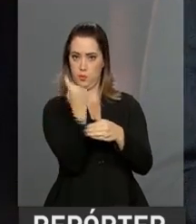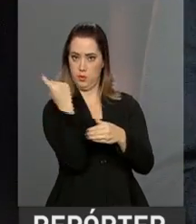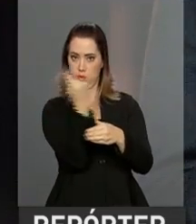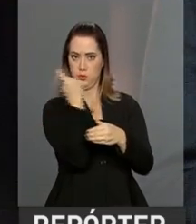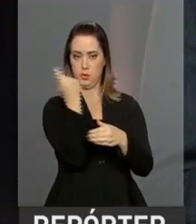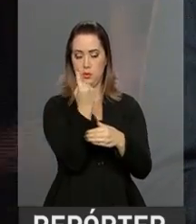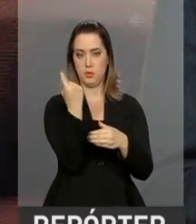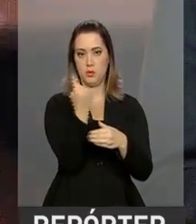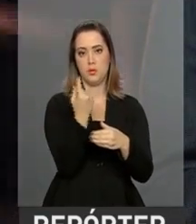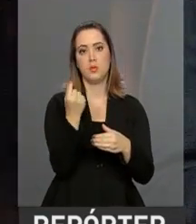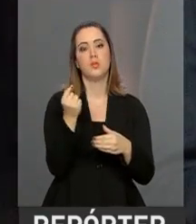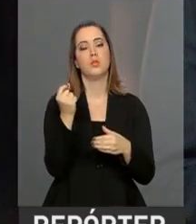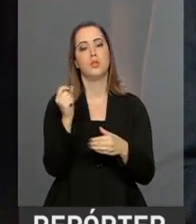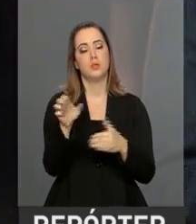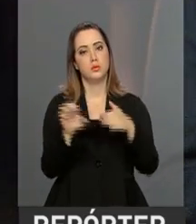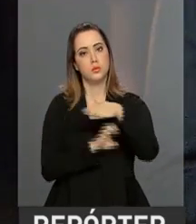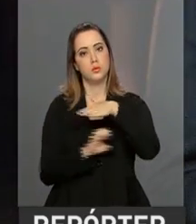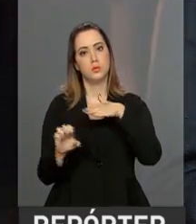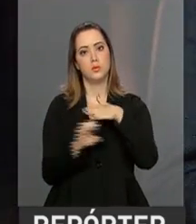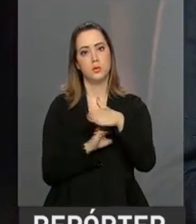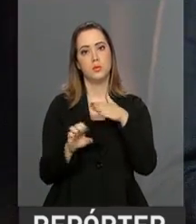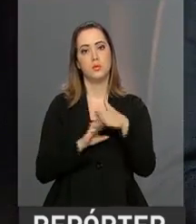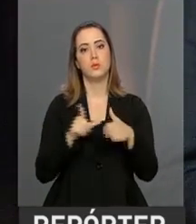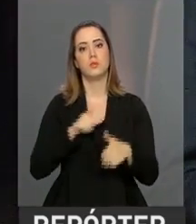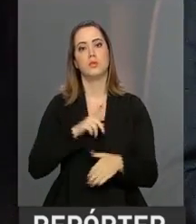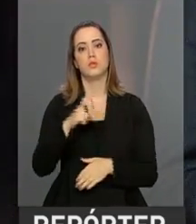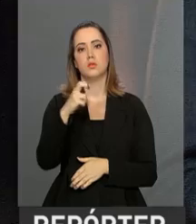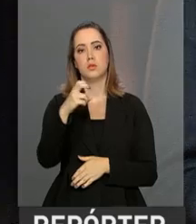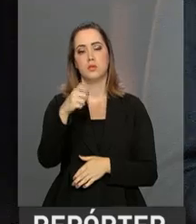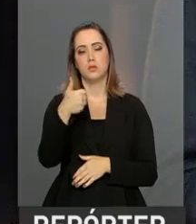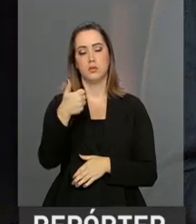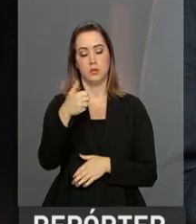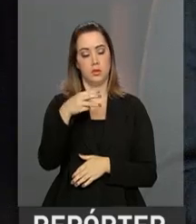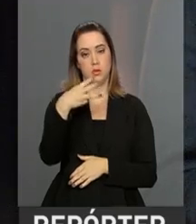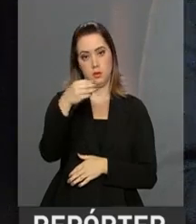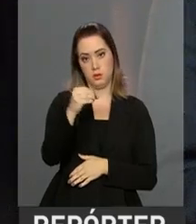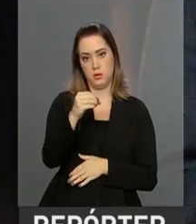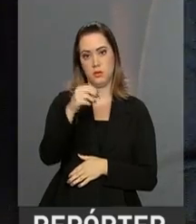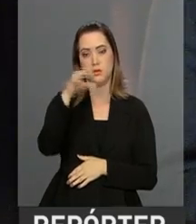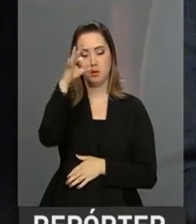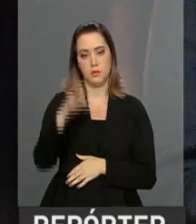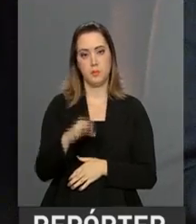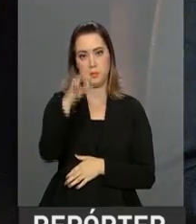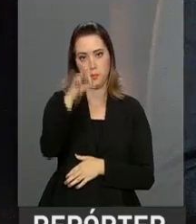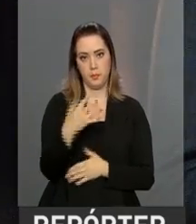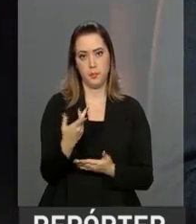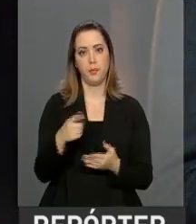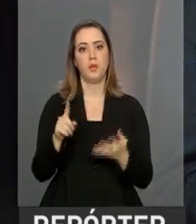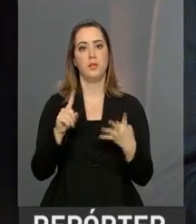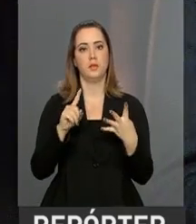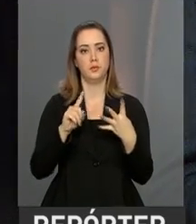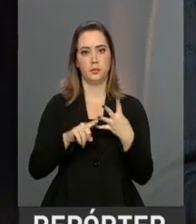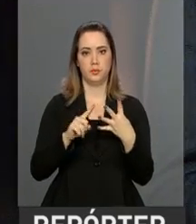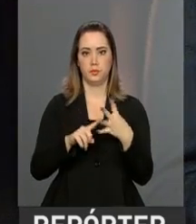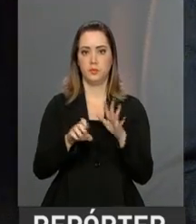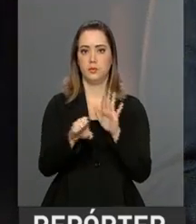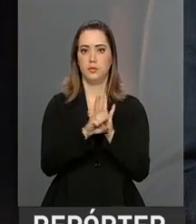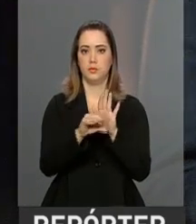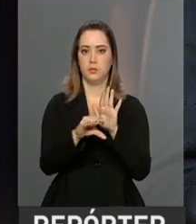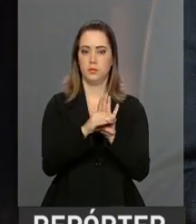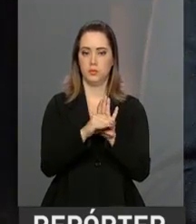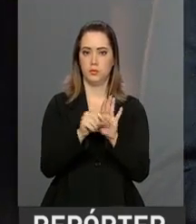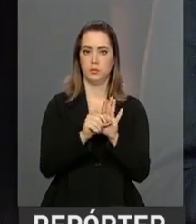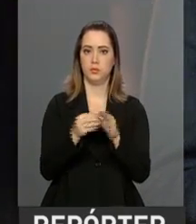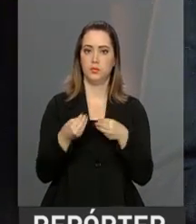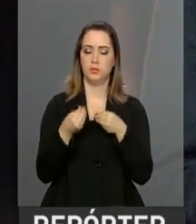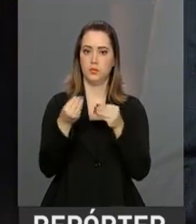Poços de petróleo do pré-sal com participação mínima de % e a proposta de emenda constitucional que